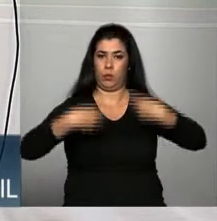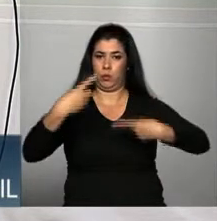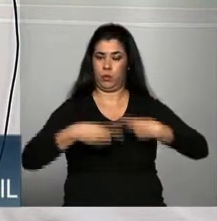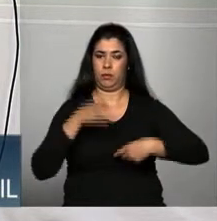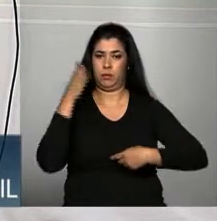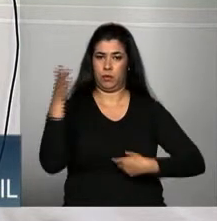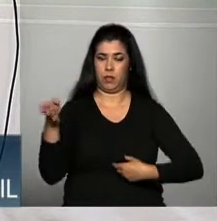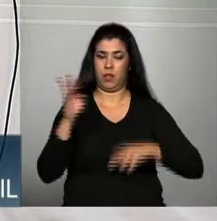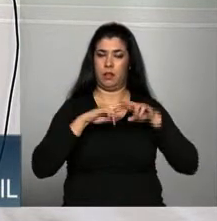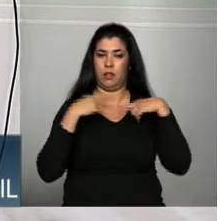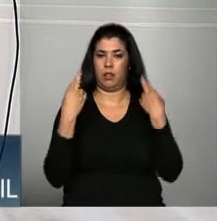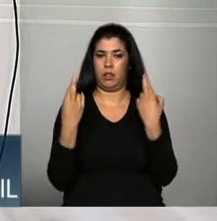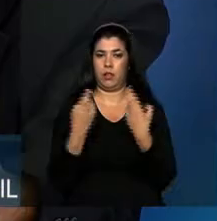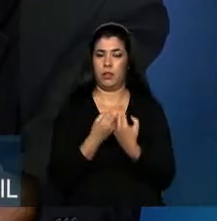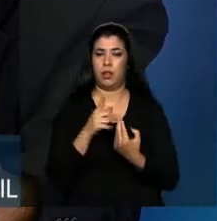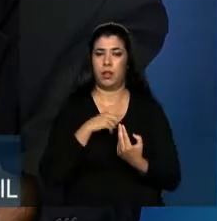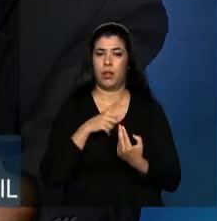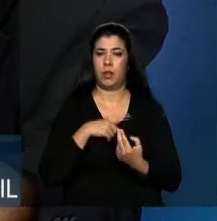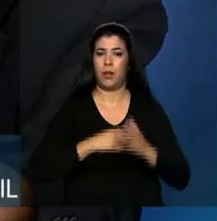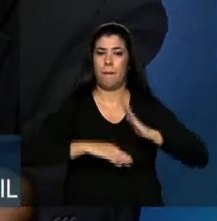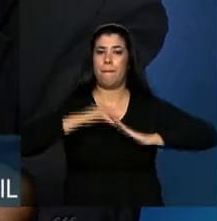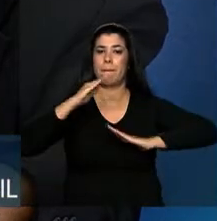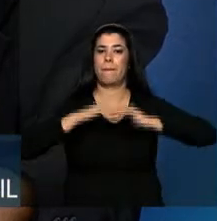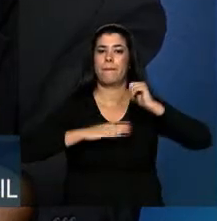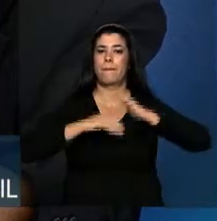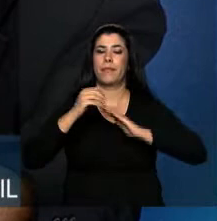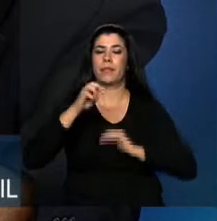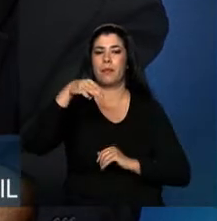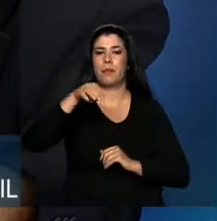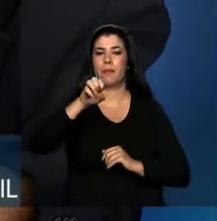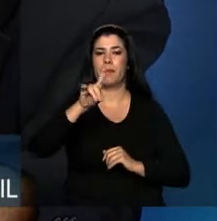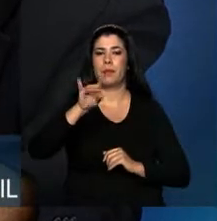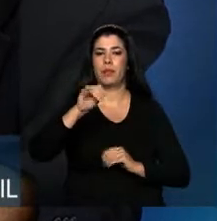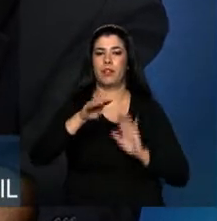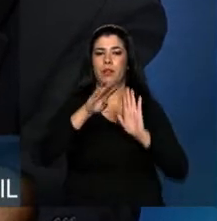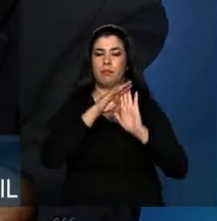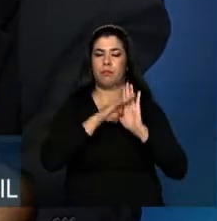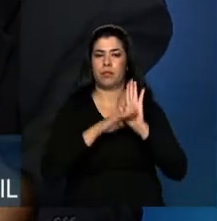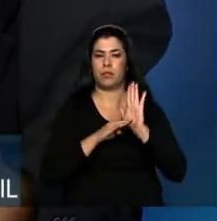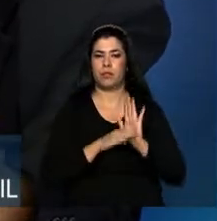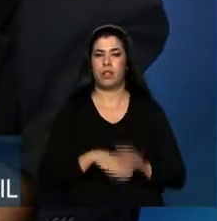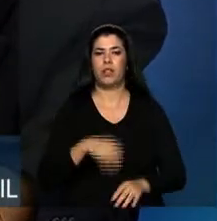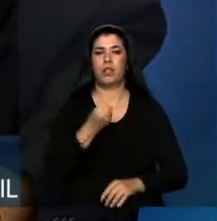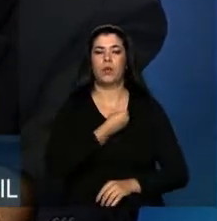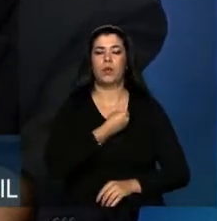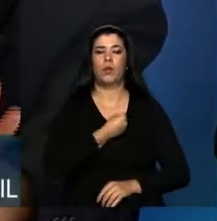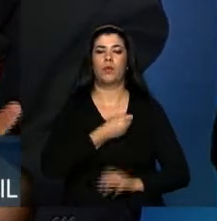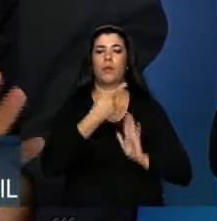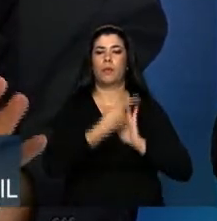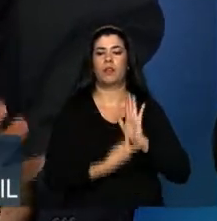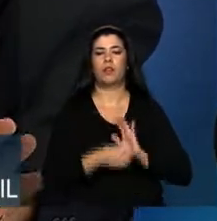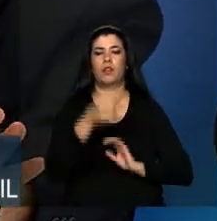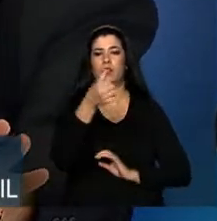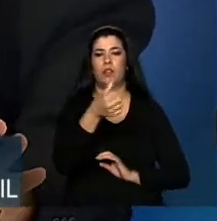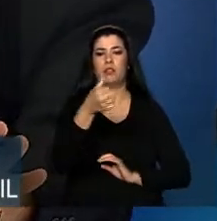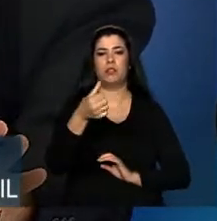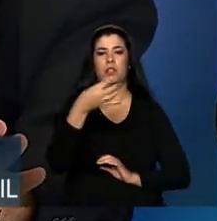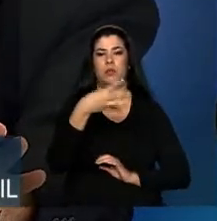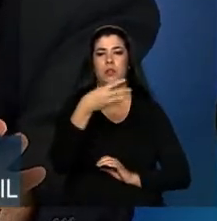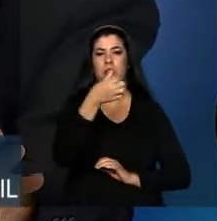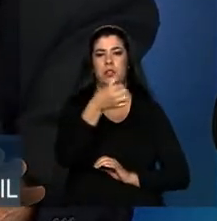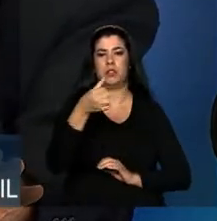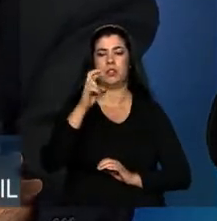às medidas provisórias. Aí, dos projetos, das medidas 664, 665, aí do chamado ajuste